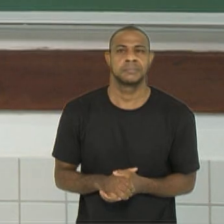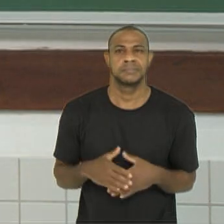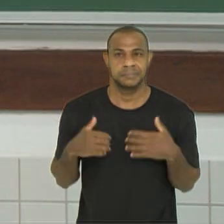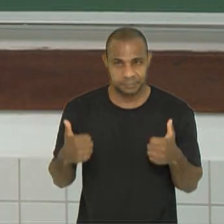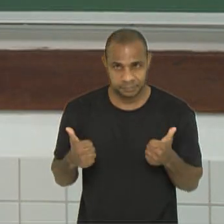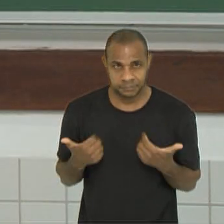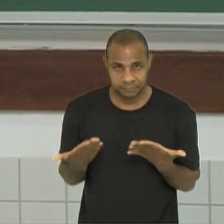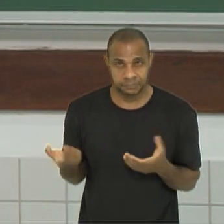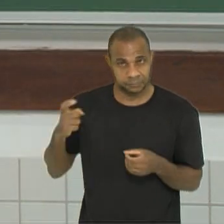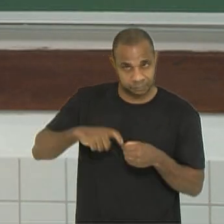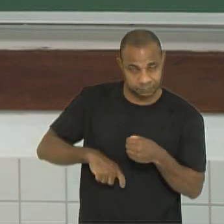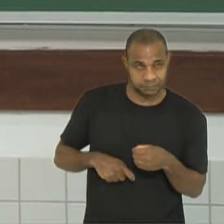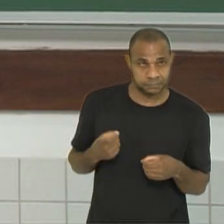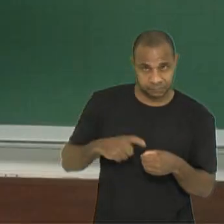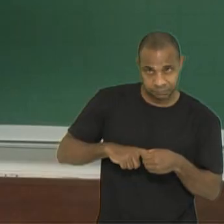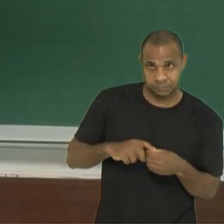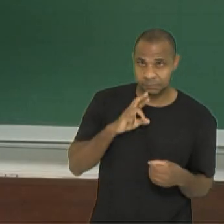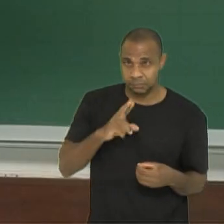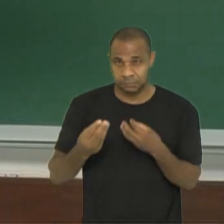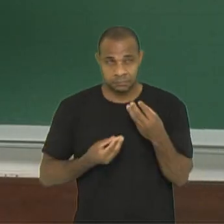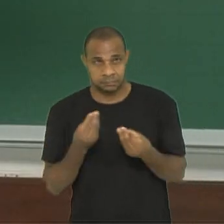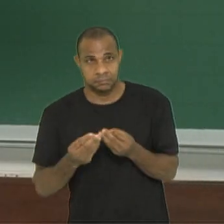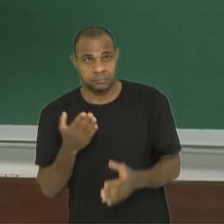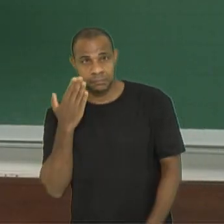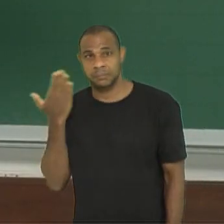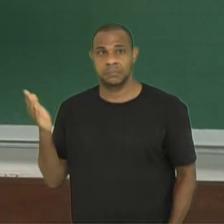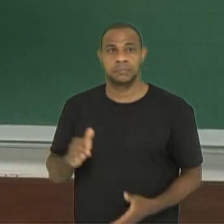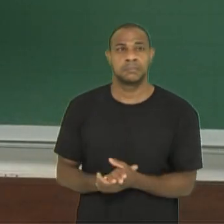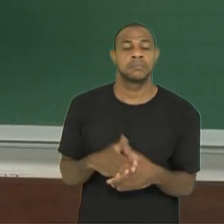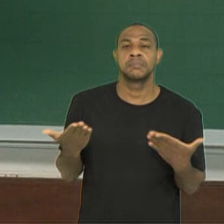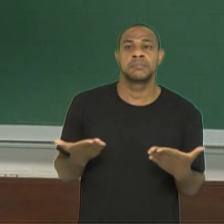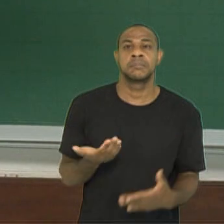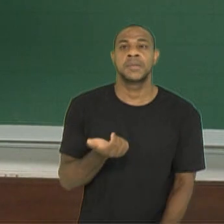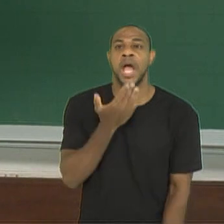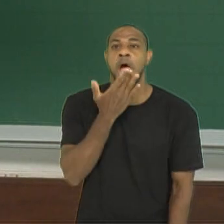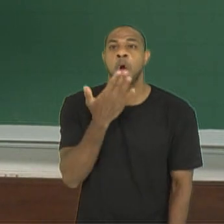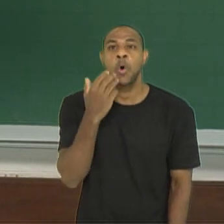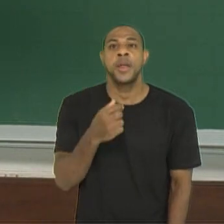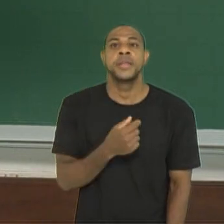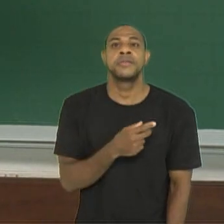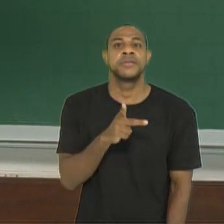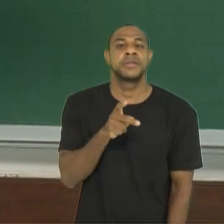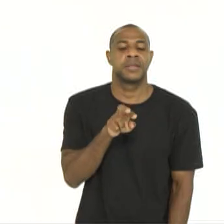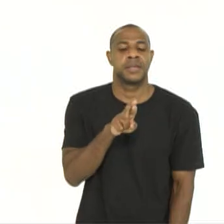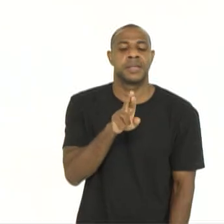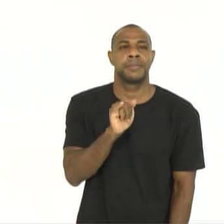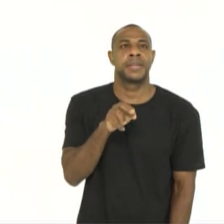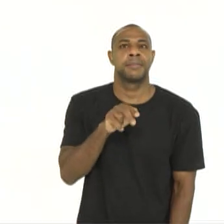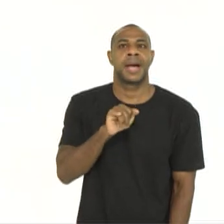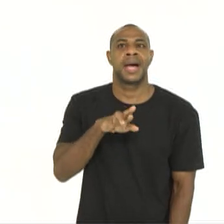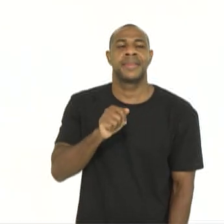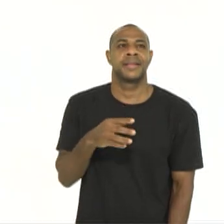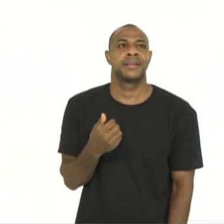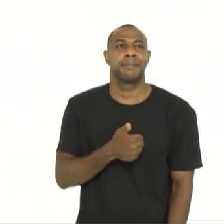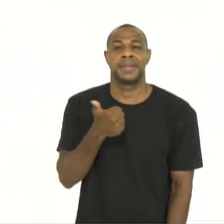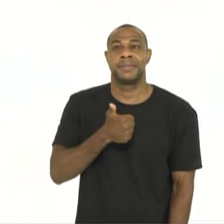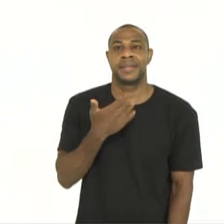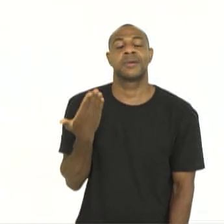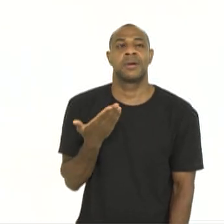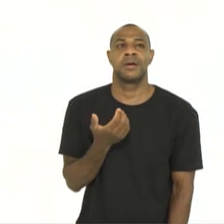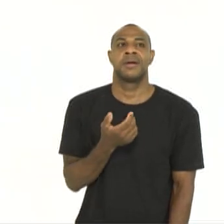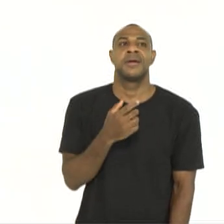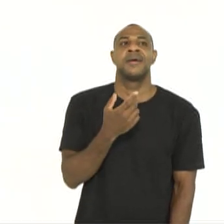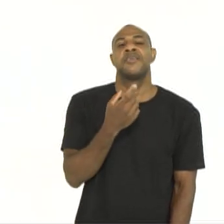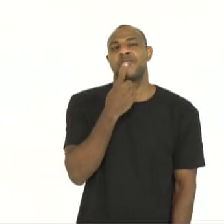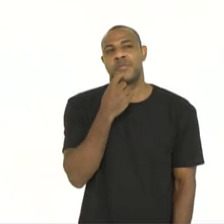Beleza? Então, assim, voltando aqui para a nossa resposta do nosso quiz, tá legal? Quais são as cores primárias, tá? Então, você vai colocar, então, seria o vermelho, o amarelo